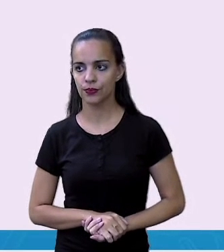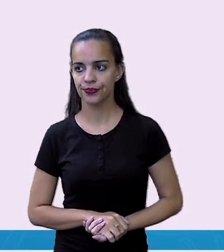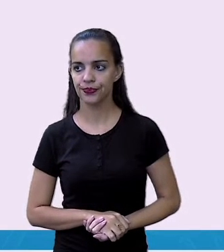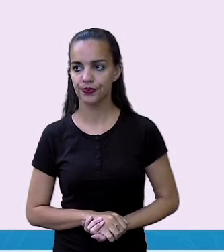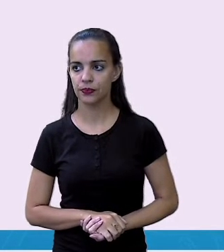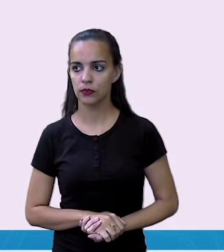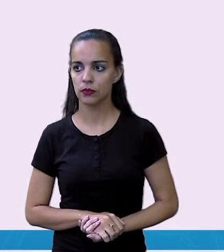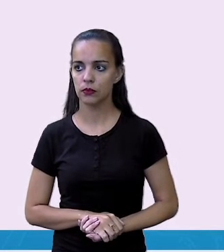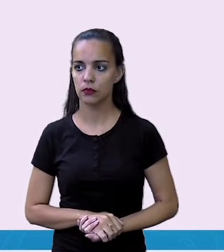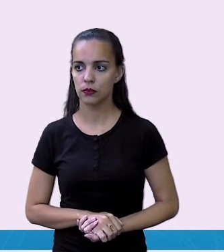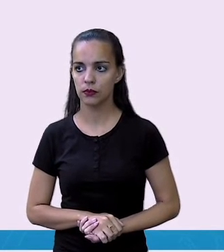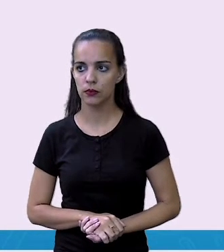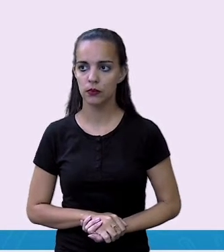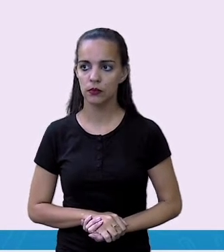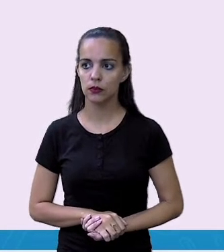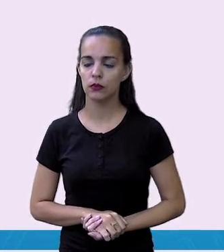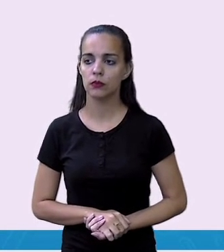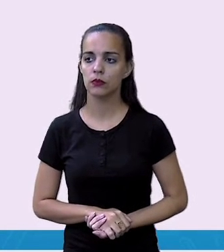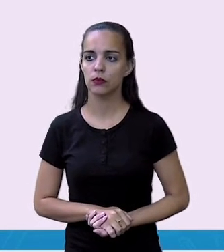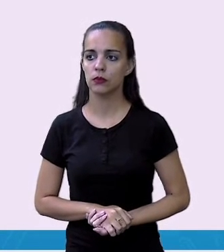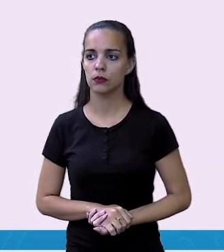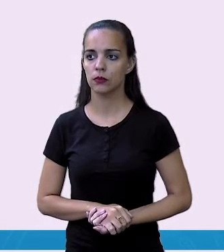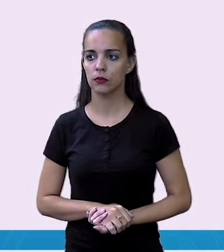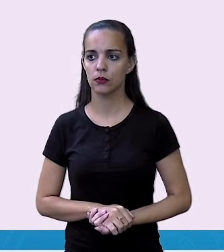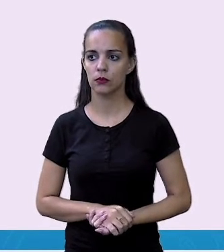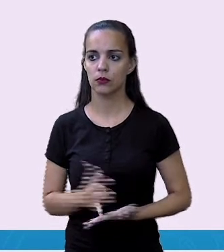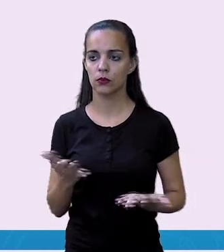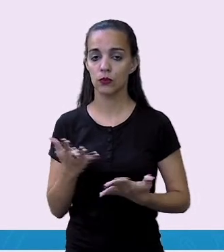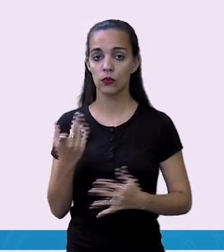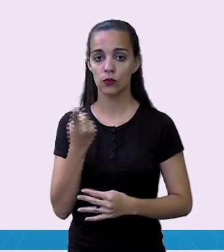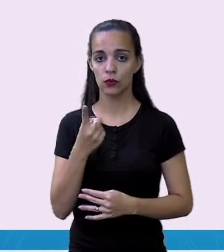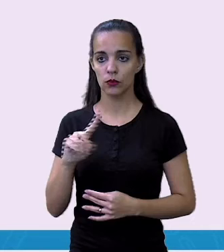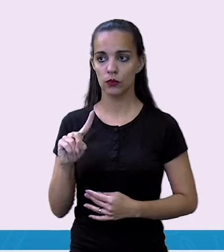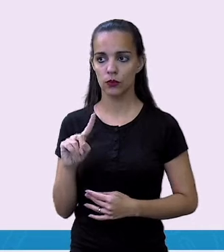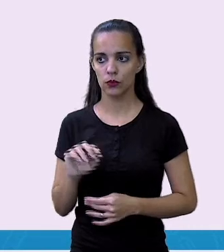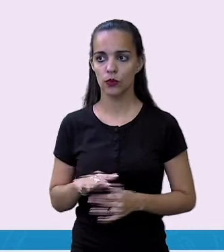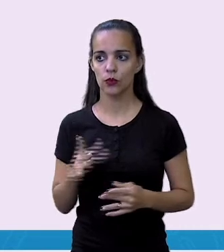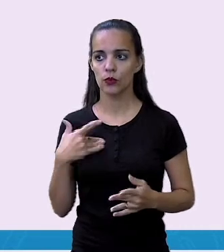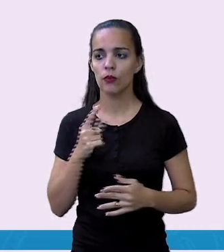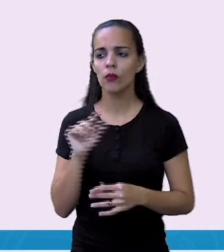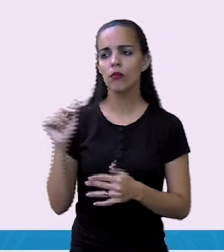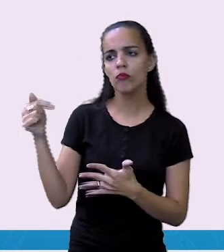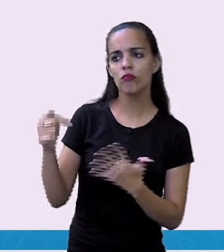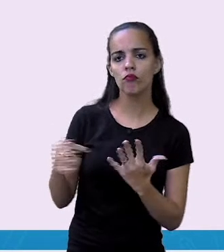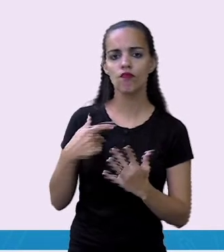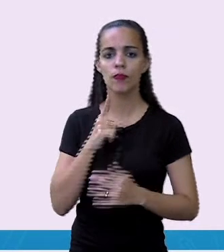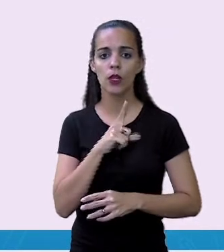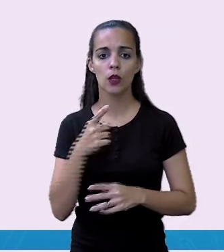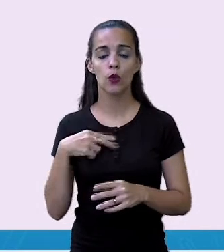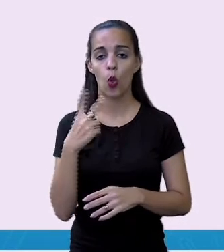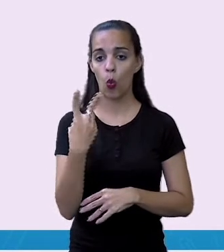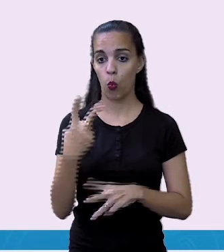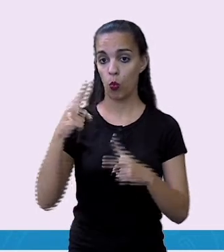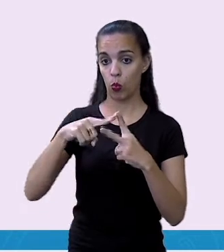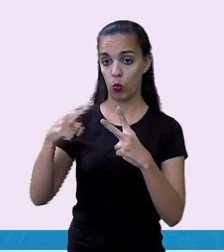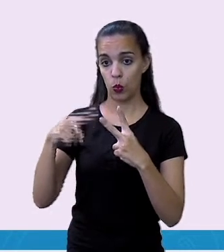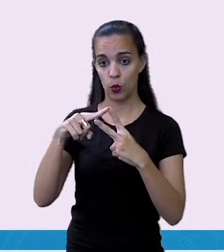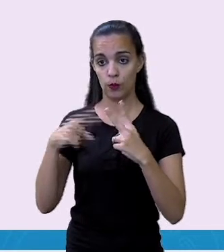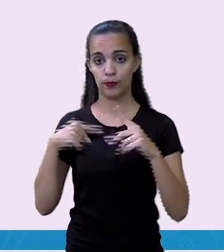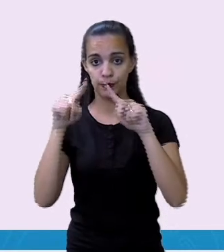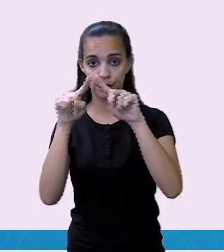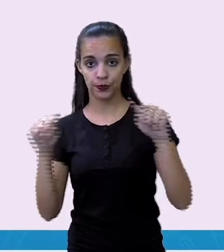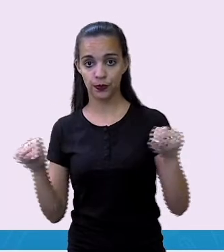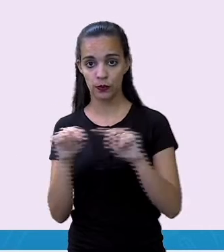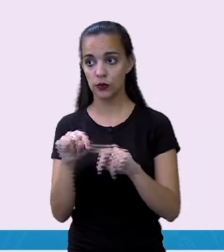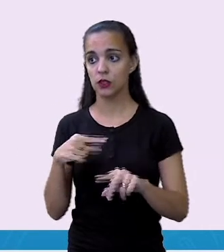lado. Muito bem. Agora, o último caso. 2 triângulos são semelhantes quando